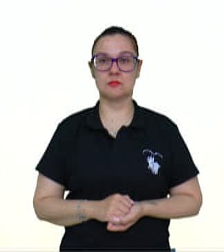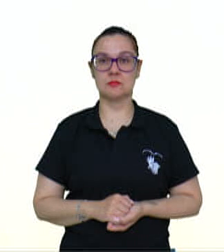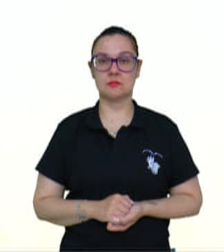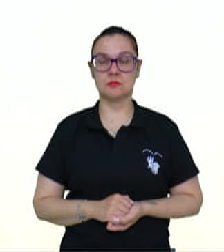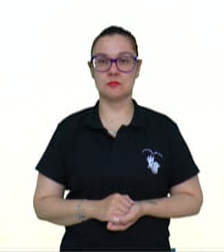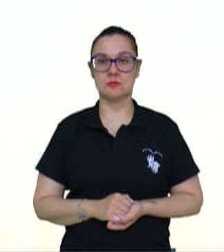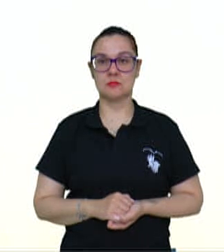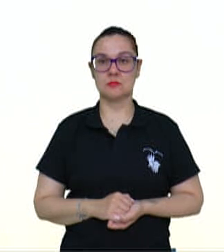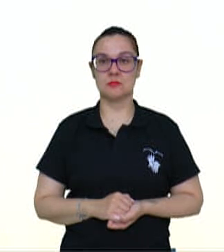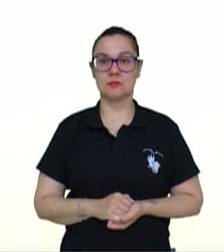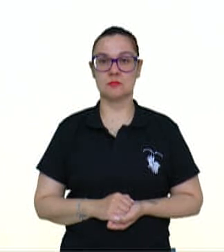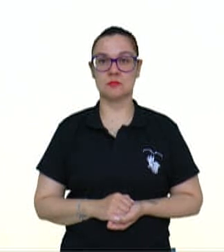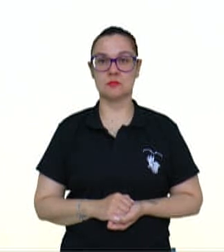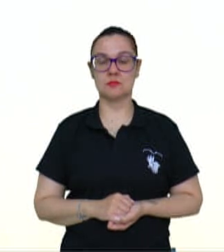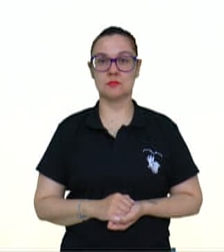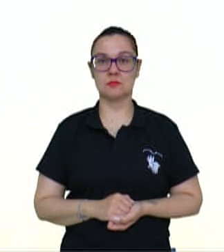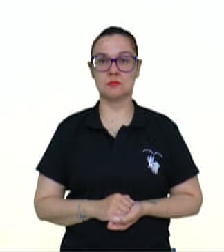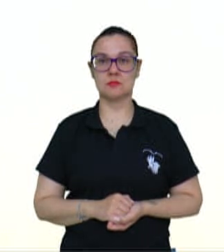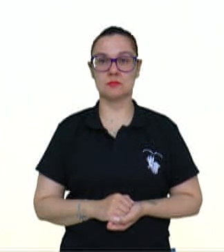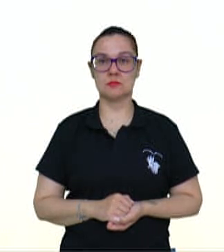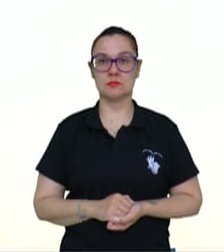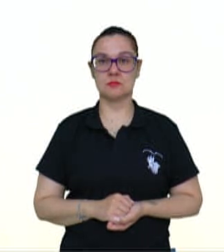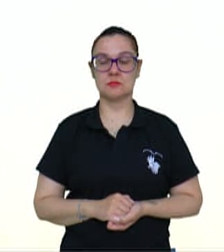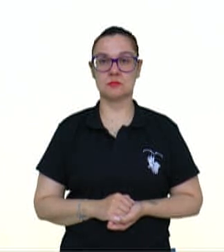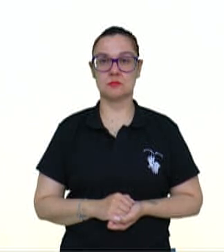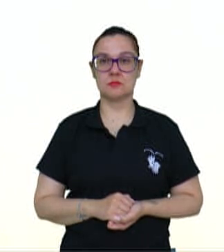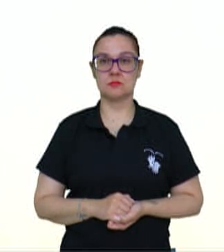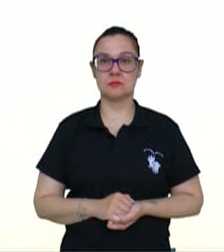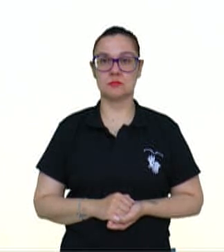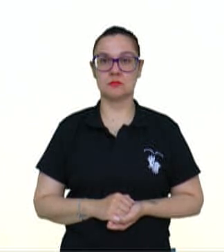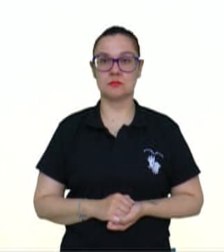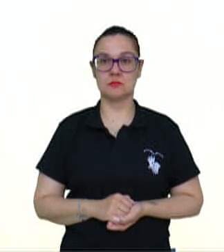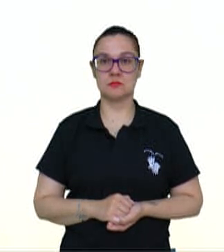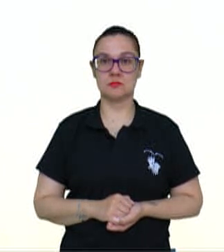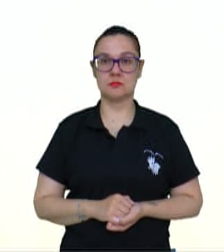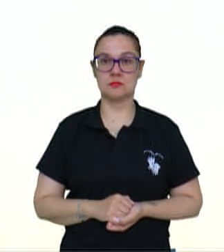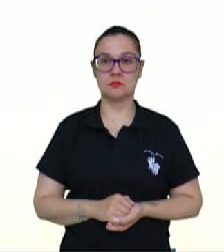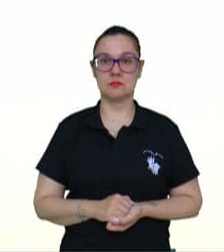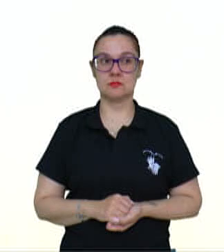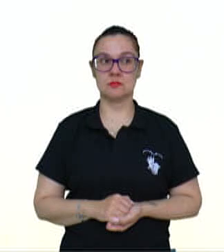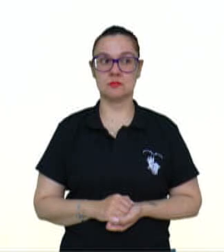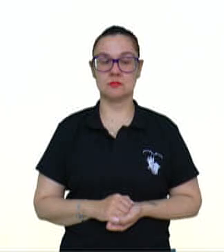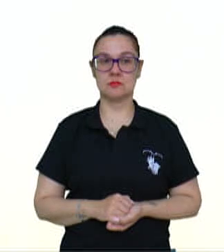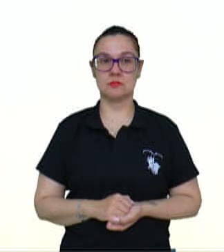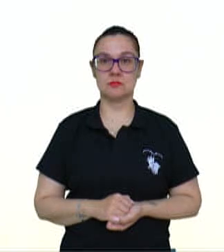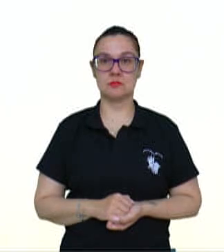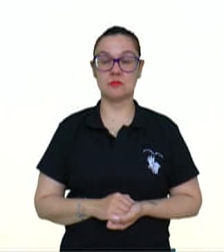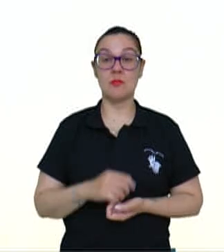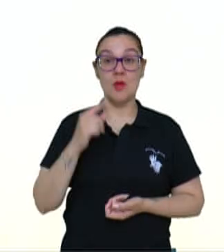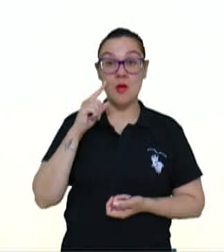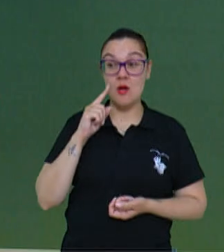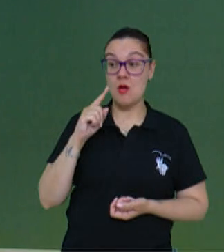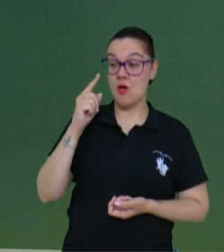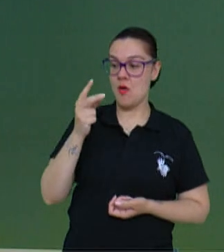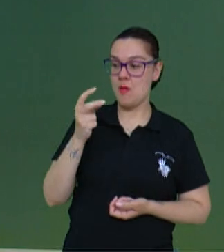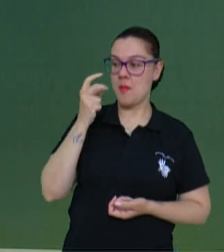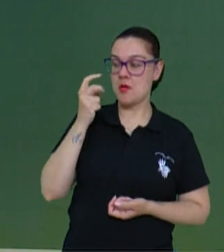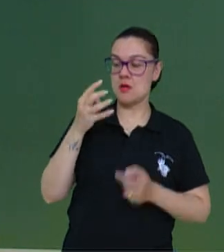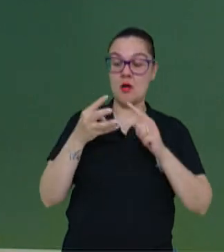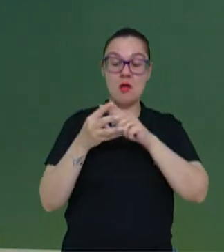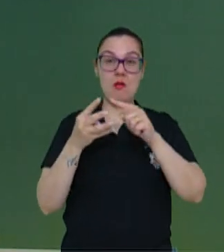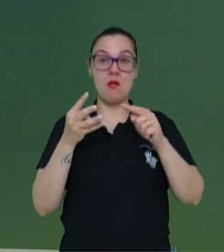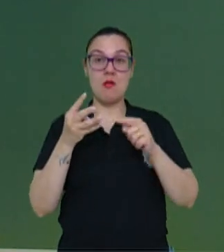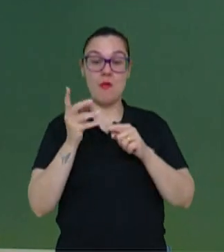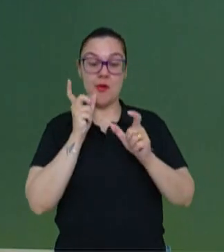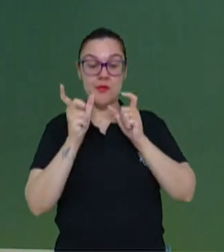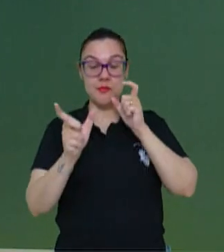este mensaje está dirigido. É muito importante falar o linguagem de tu público. Observem que nós temos aí 4 palavrinhas